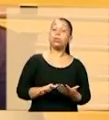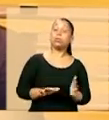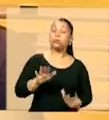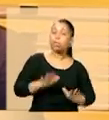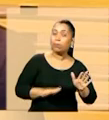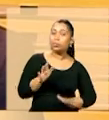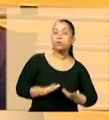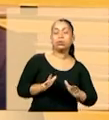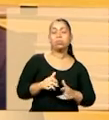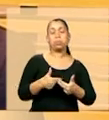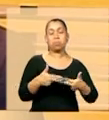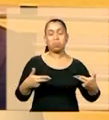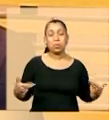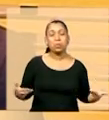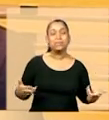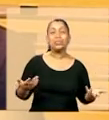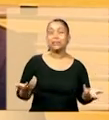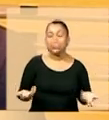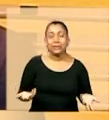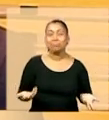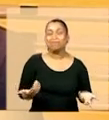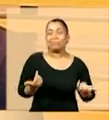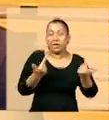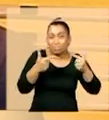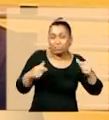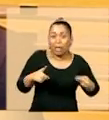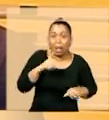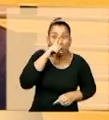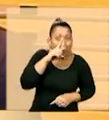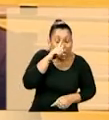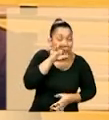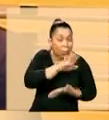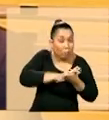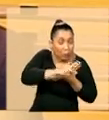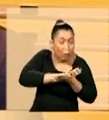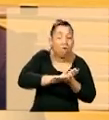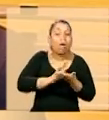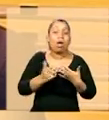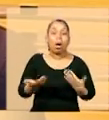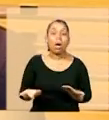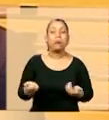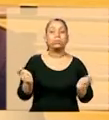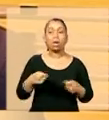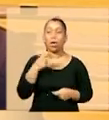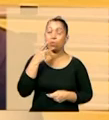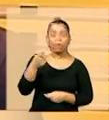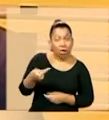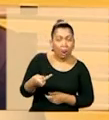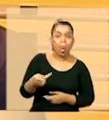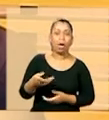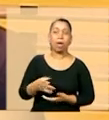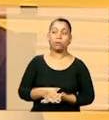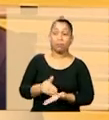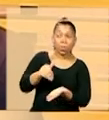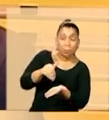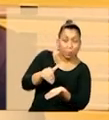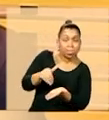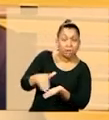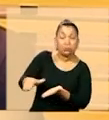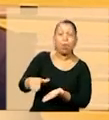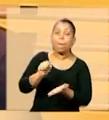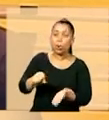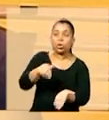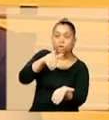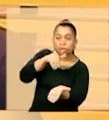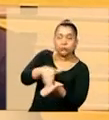dependendo da situação, se é uma atividade que não tem um risco excessivo, eu acho que cabe uma advertência, uma suspensão e